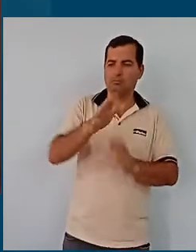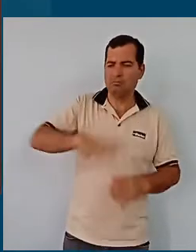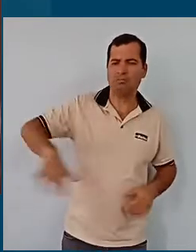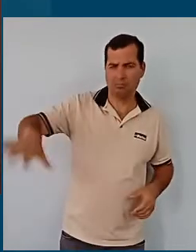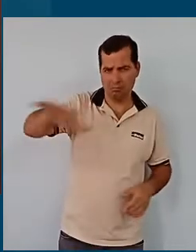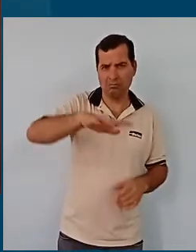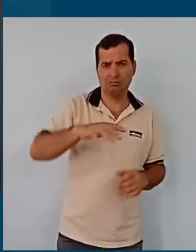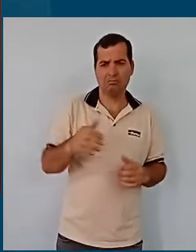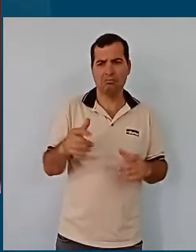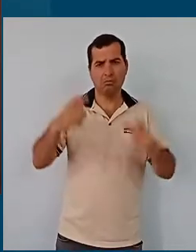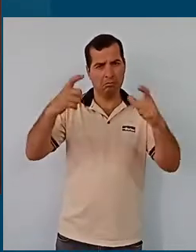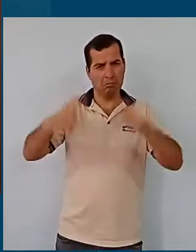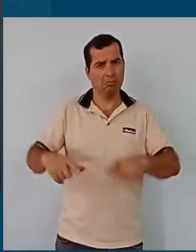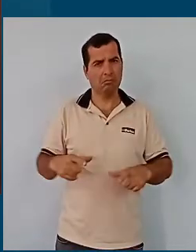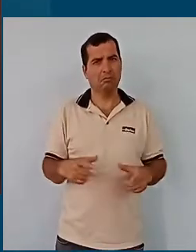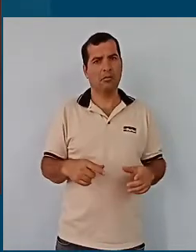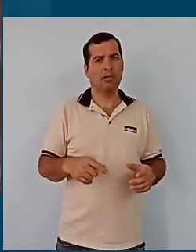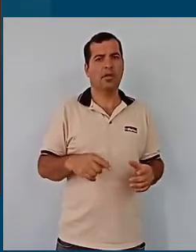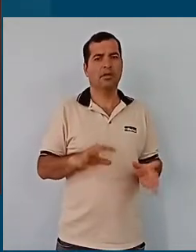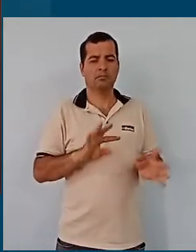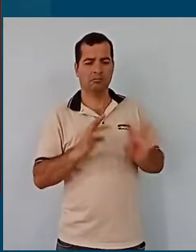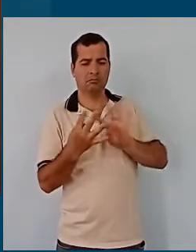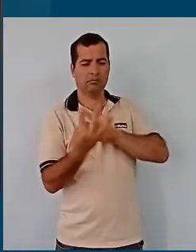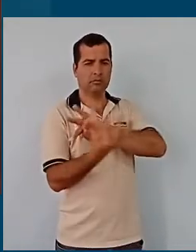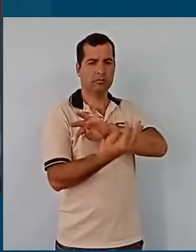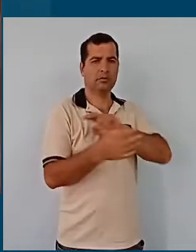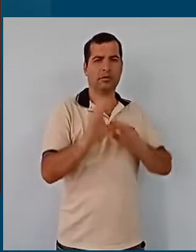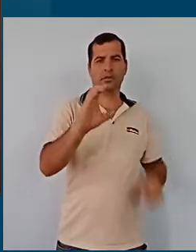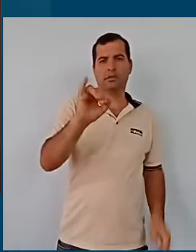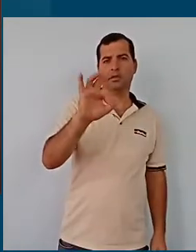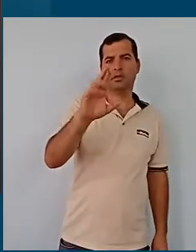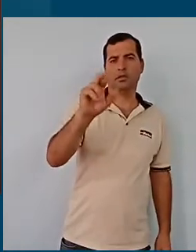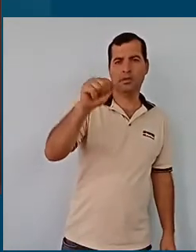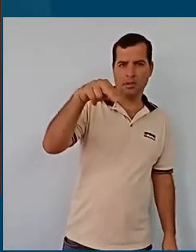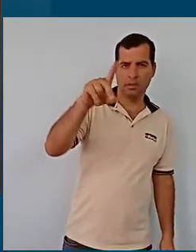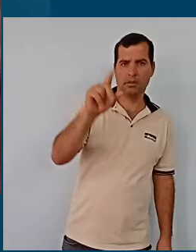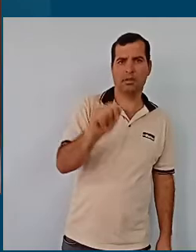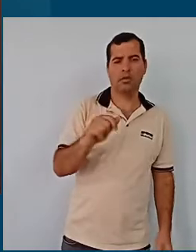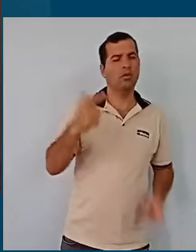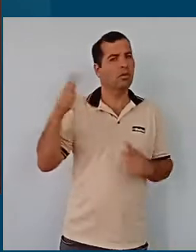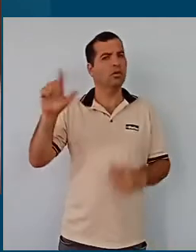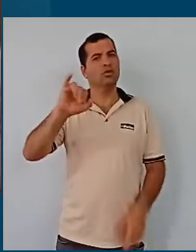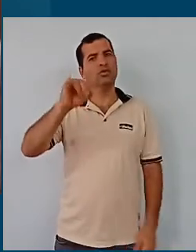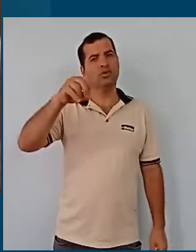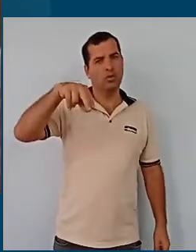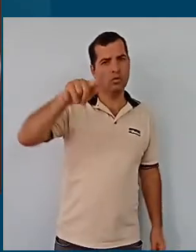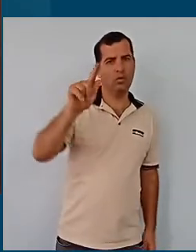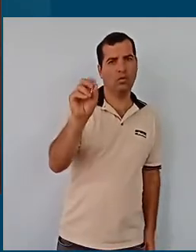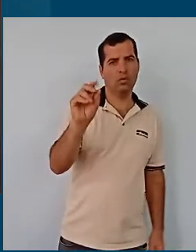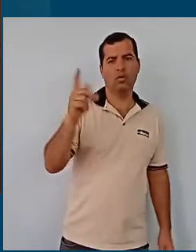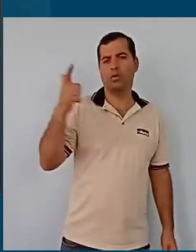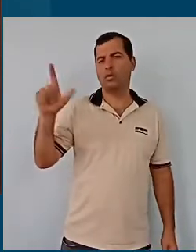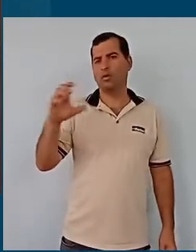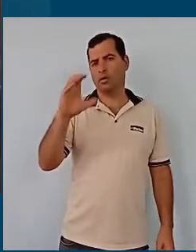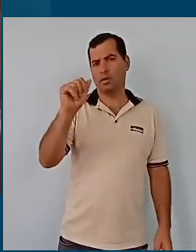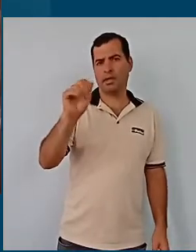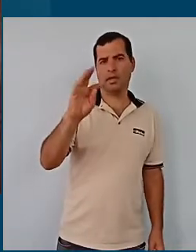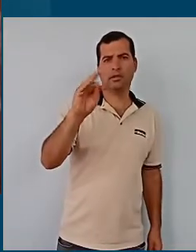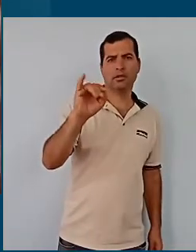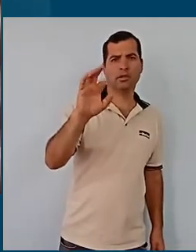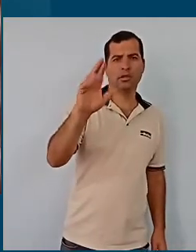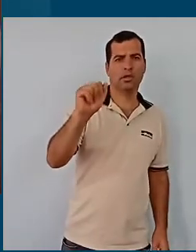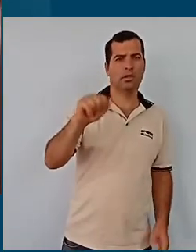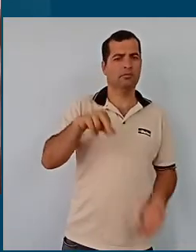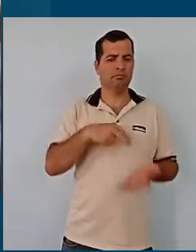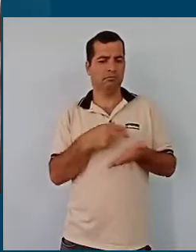dança circular, a ciranda, os grupos de música, o jongo, a catira, enfim, as